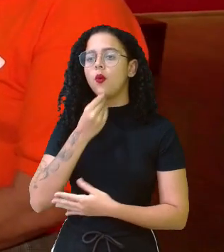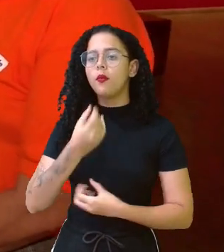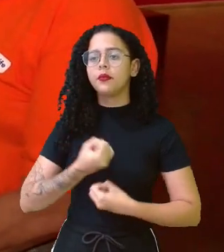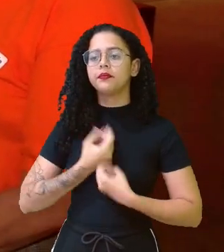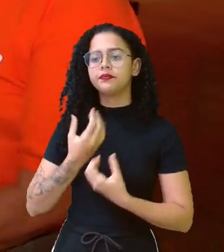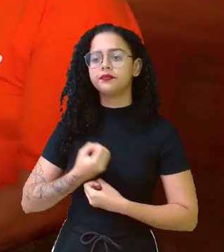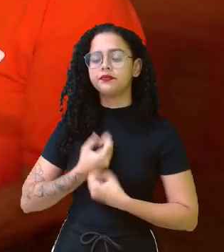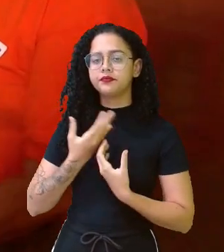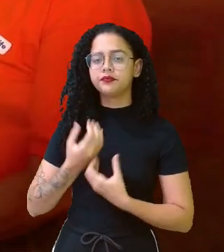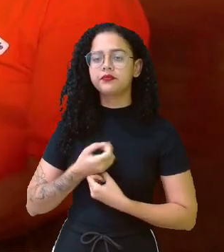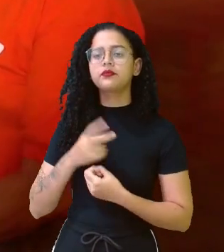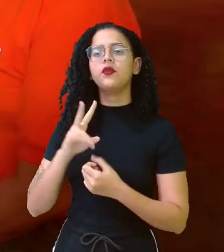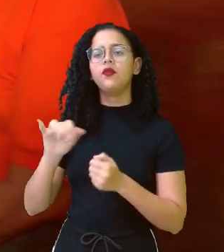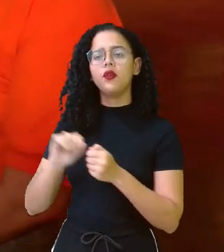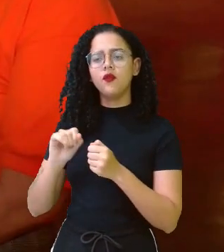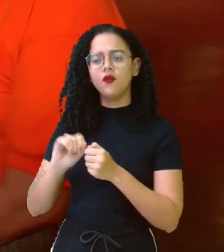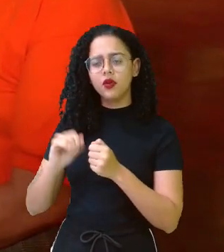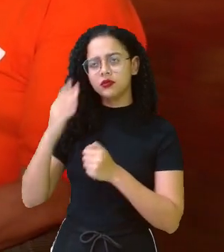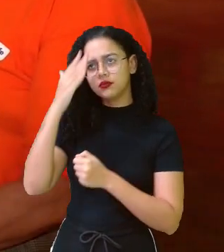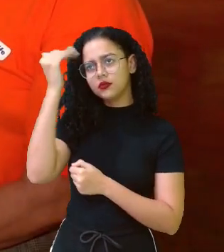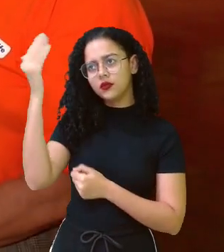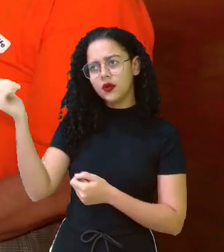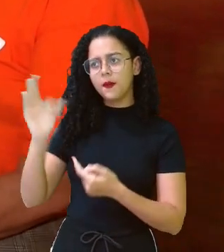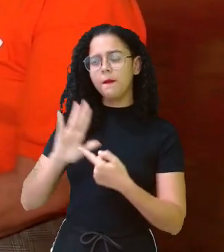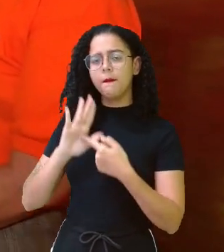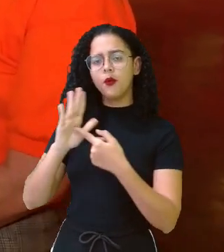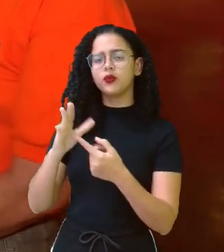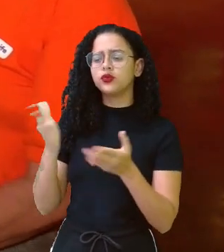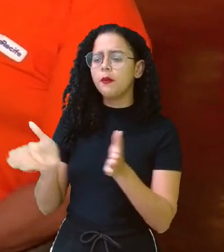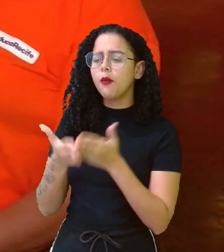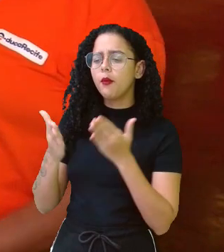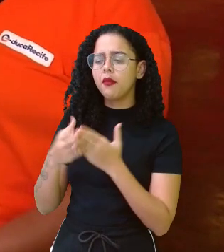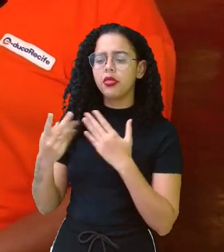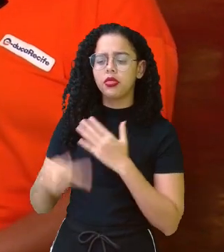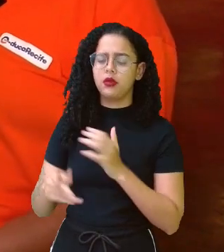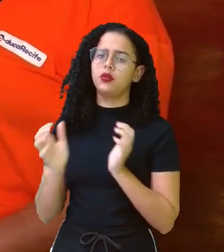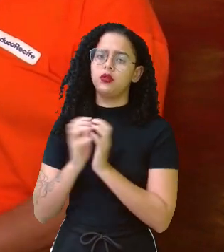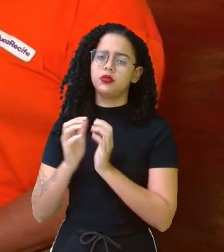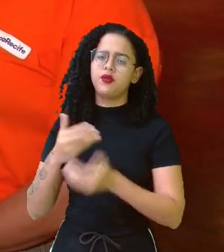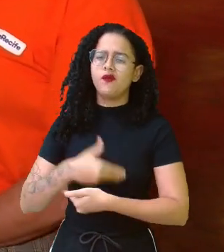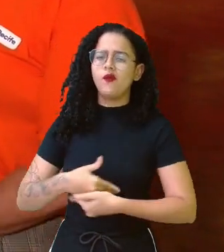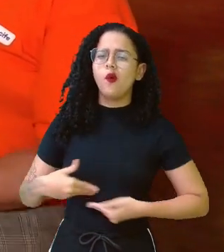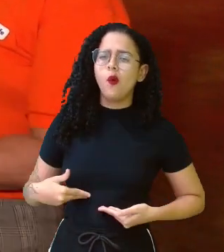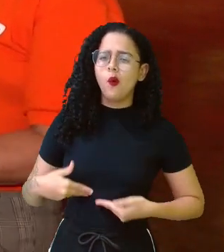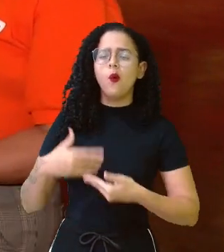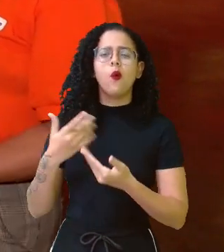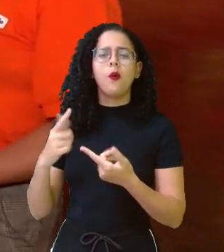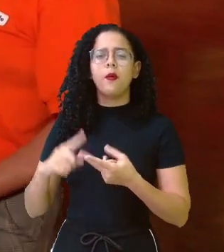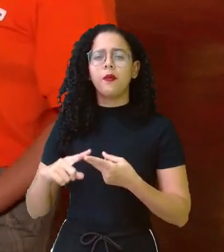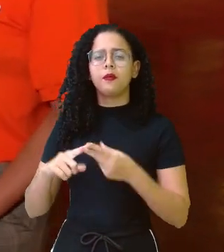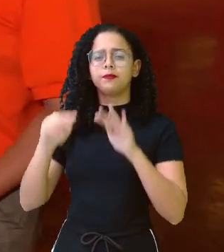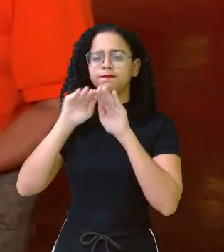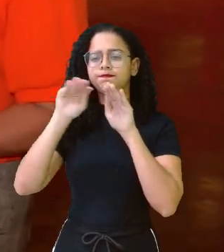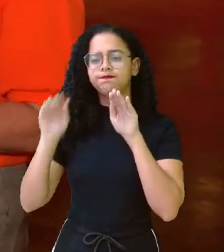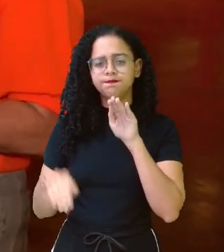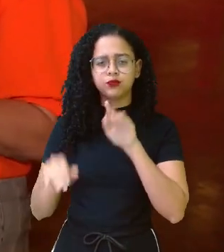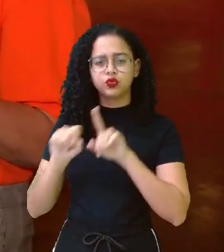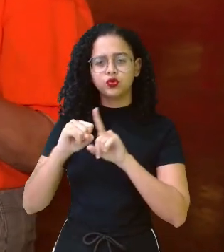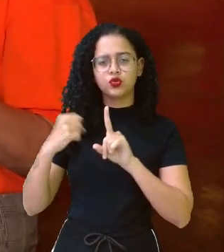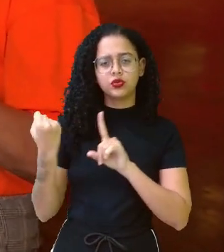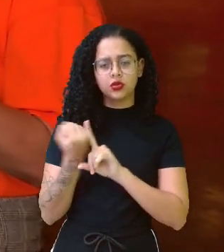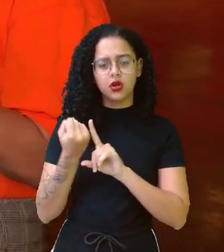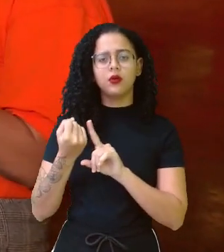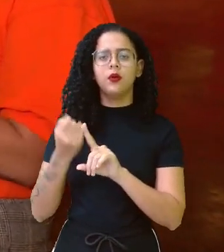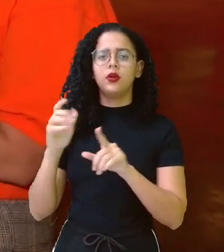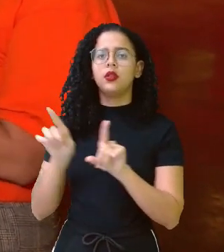escritor, que ele vai fazer muita fama demonstrando muito da pobreza do Recife. A questão da fome, da né, fome, da miséria, exato. da desigualdade. E isso aparece